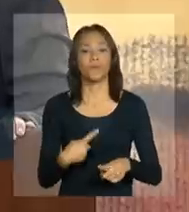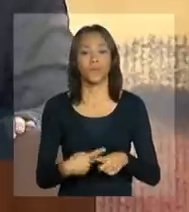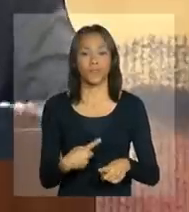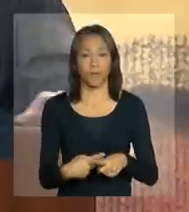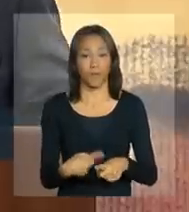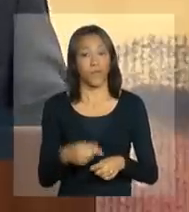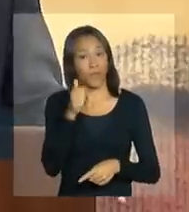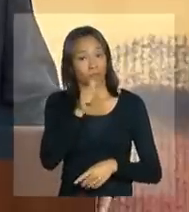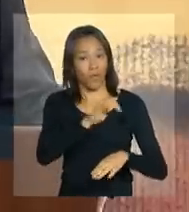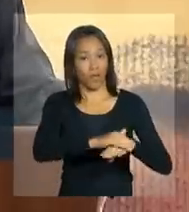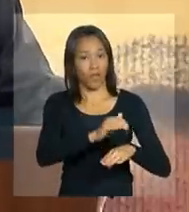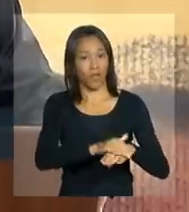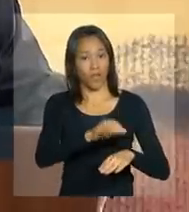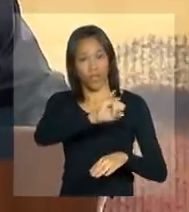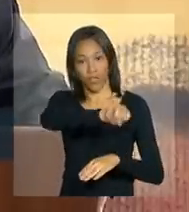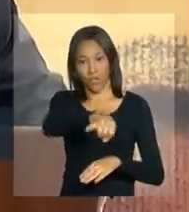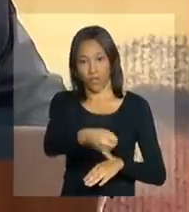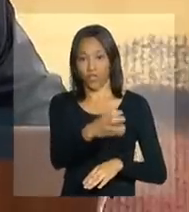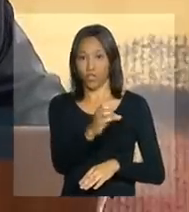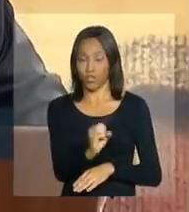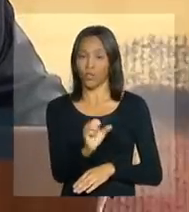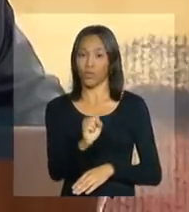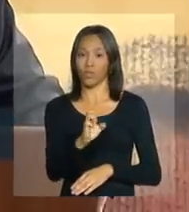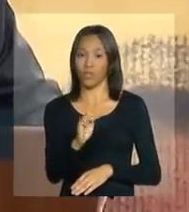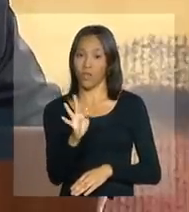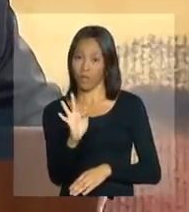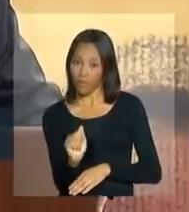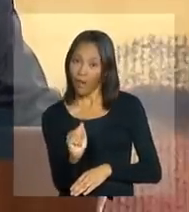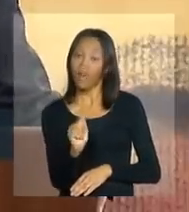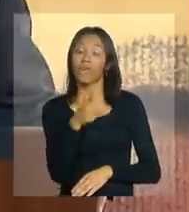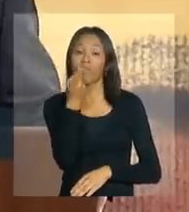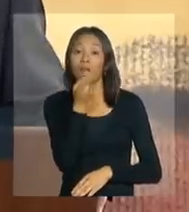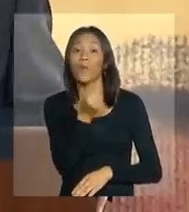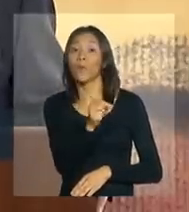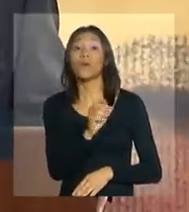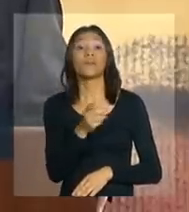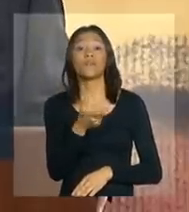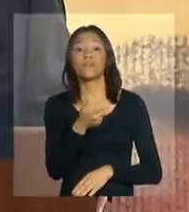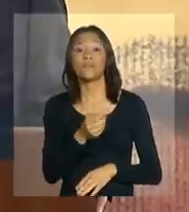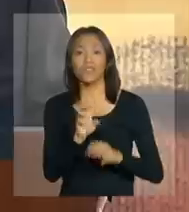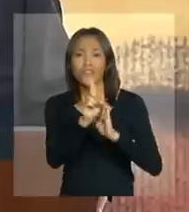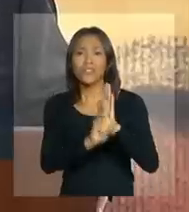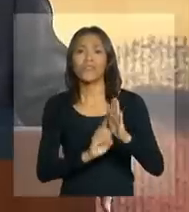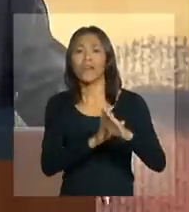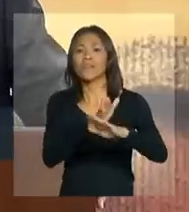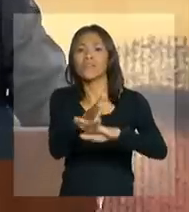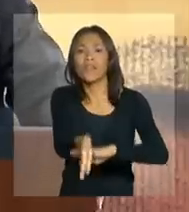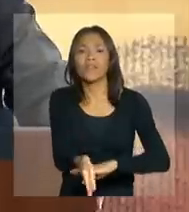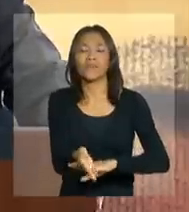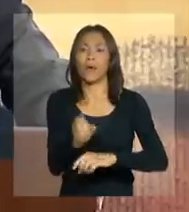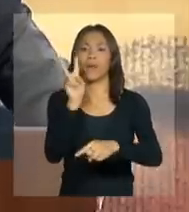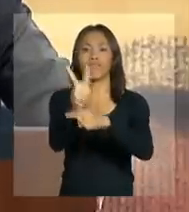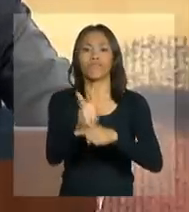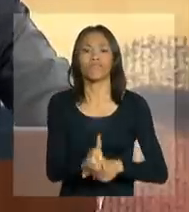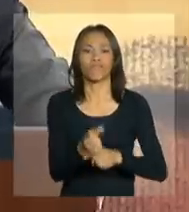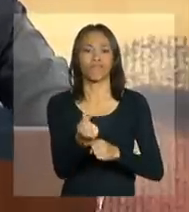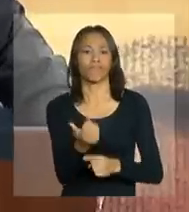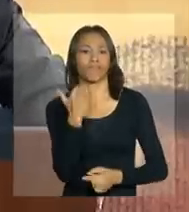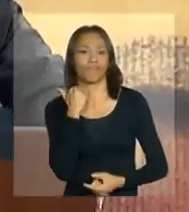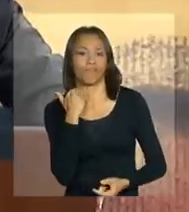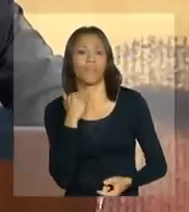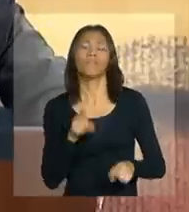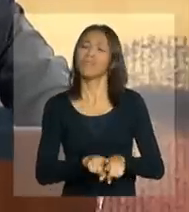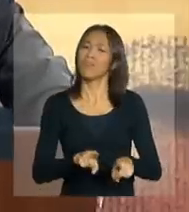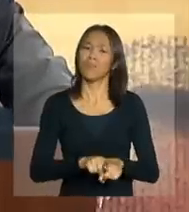a dona Josefa levantou aqui que é a possibilidade de ter acesso por exemplo a crédito mas acesso ao conjunto das